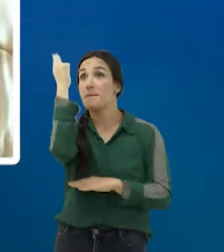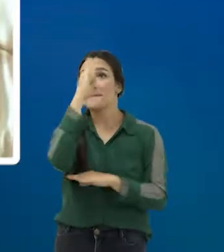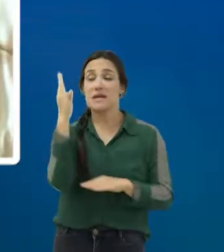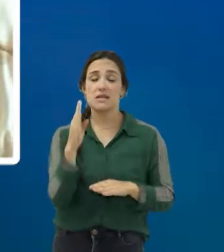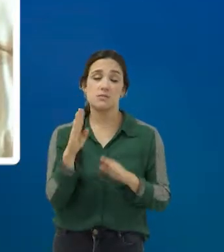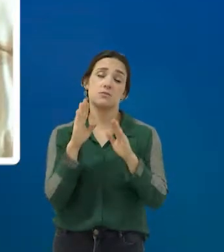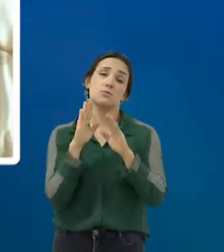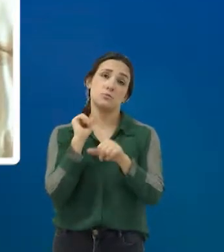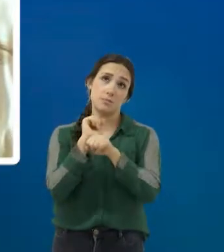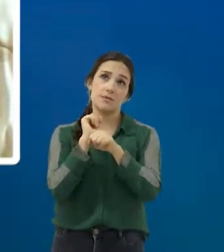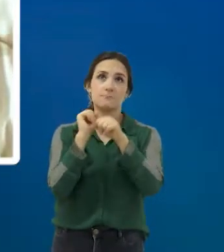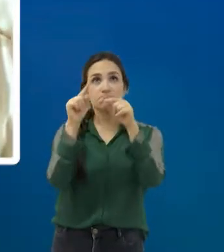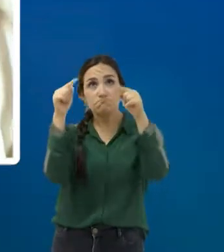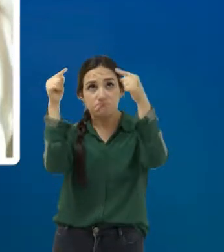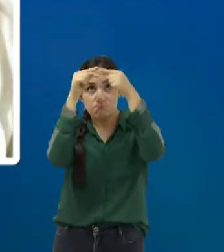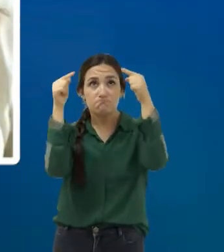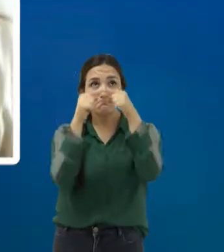todo.